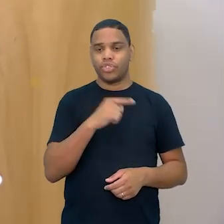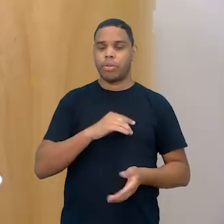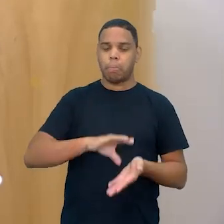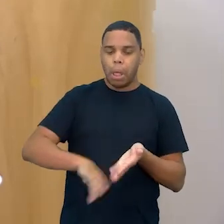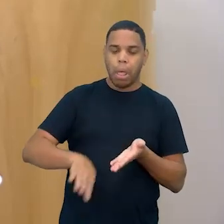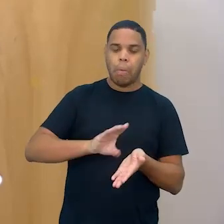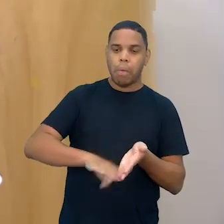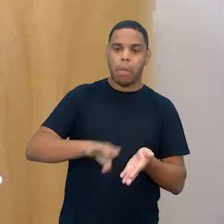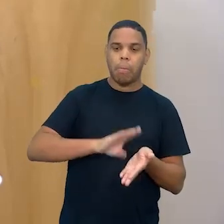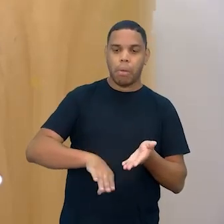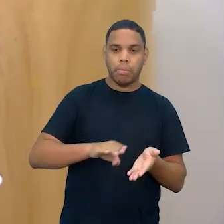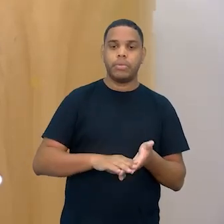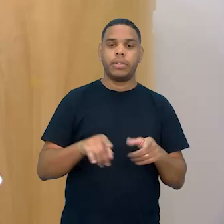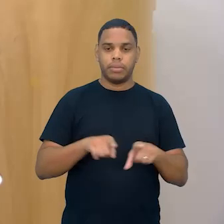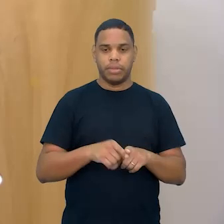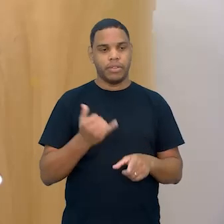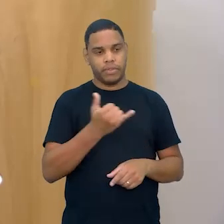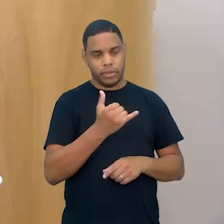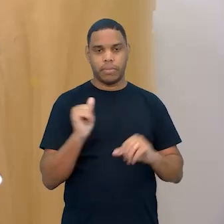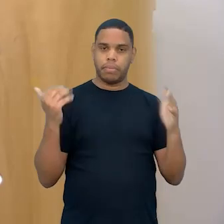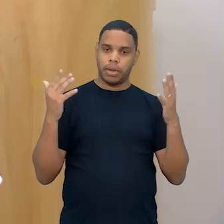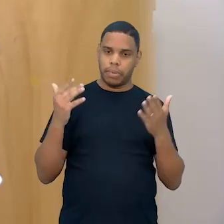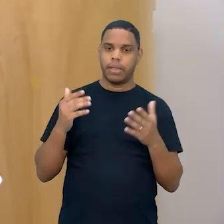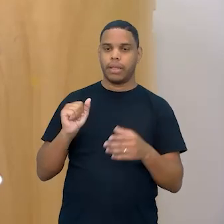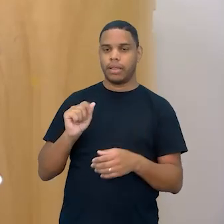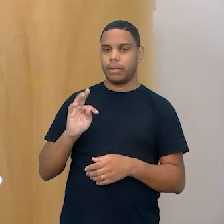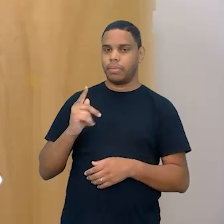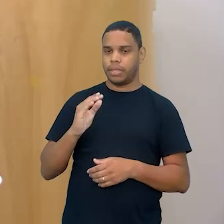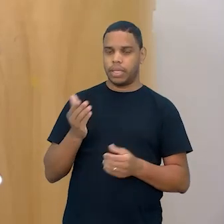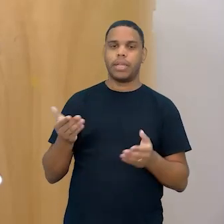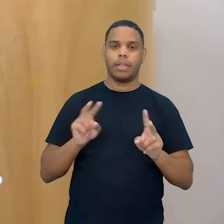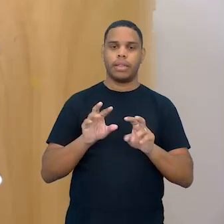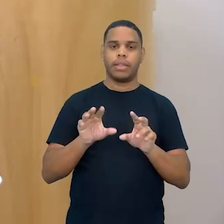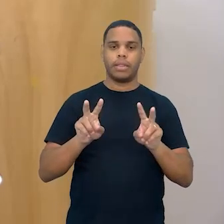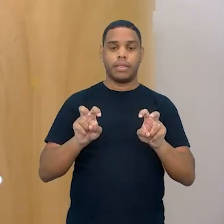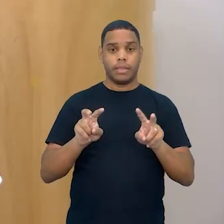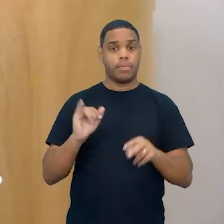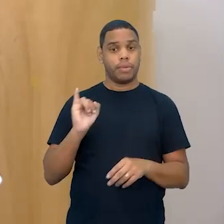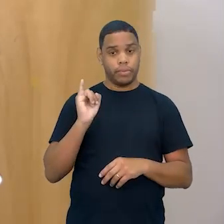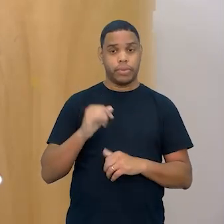desperdício. Parabenizam, né, o ATPC, a escolha do tema da ATPC.